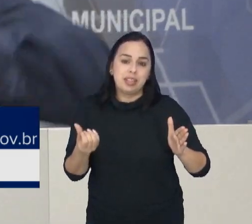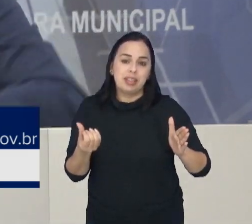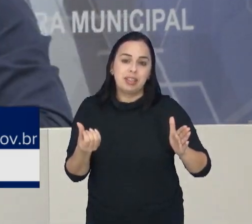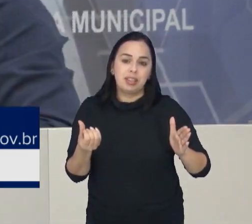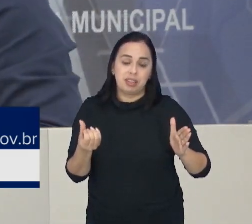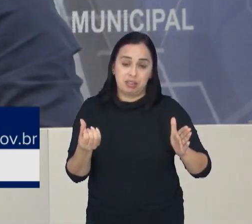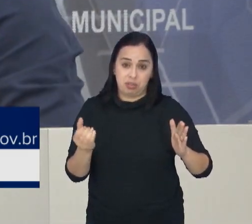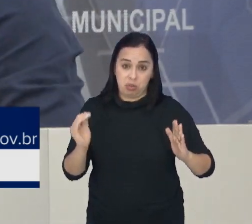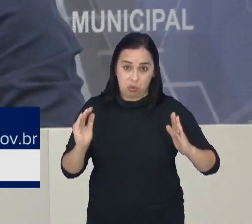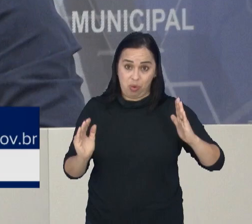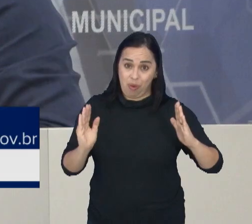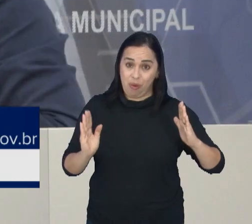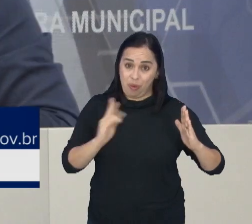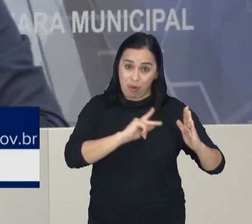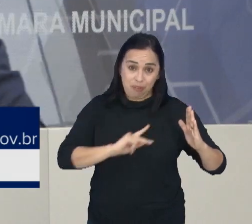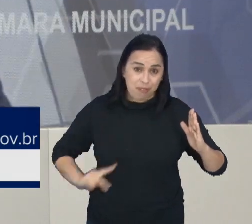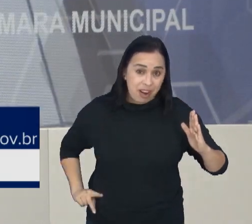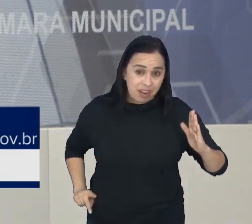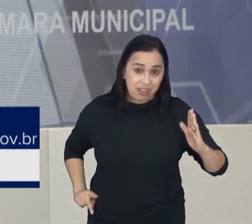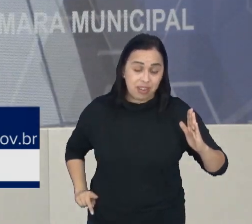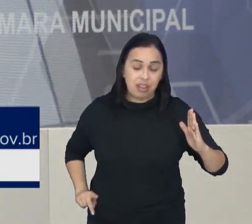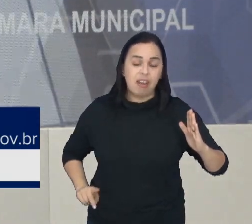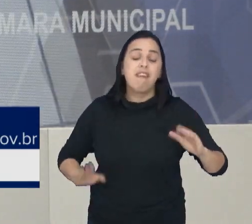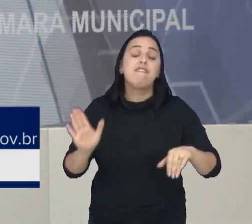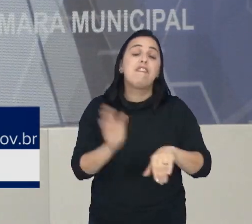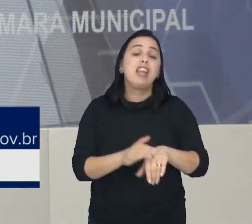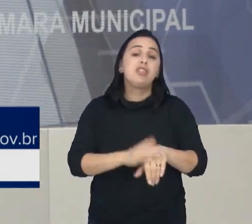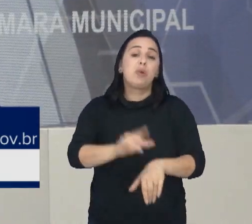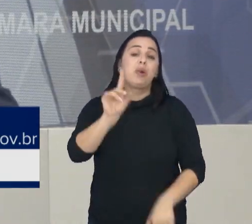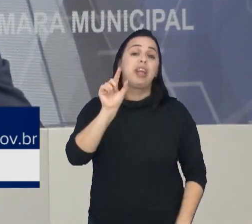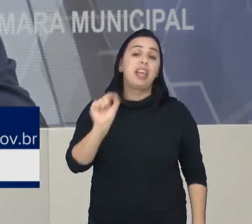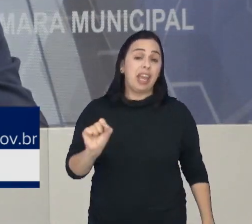no poder, o que fizeram?